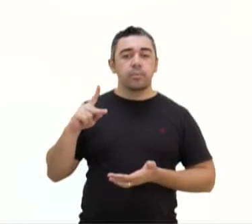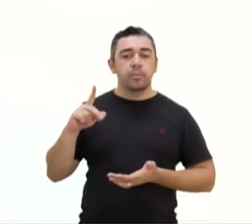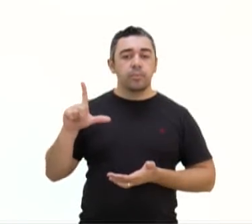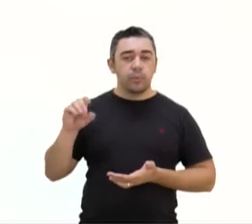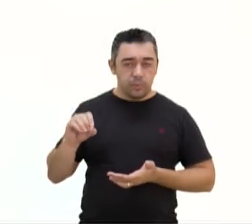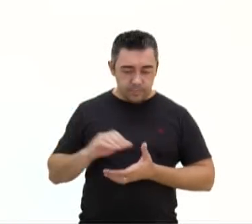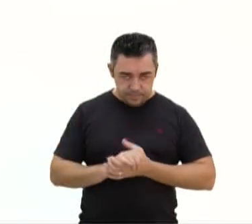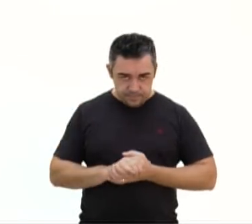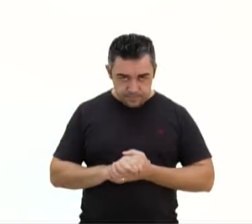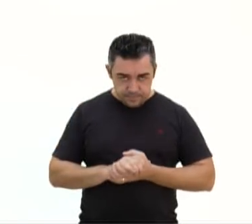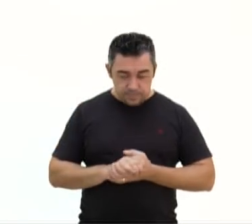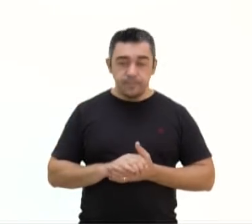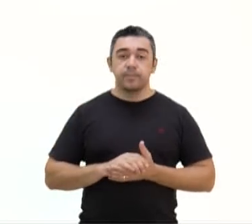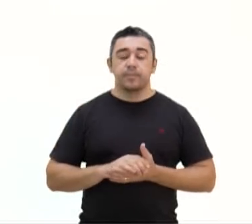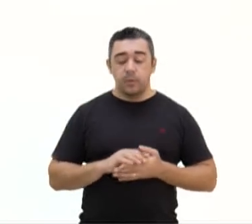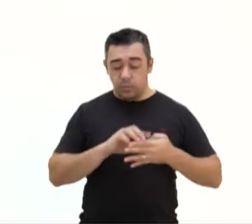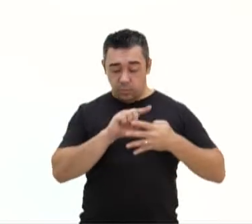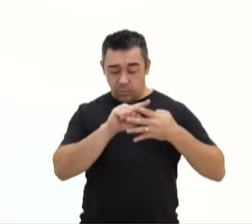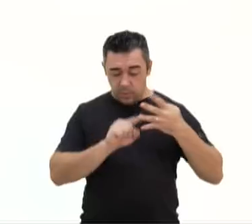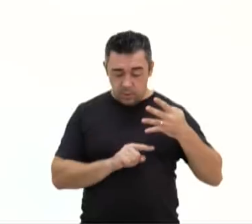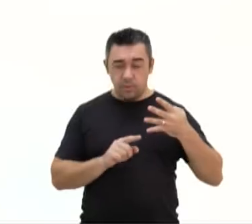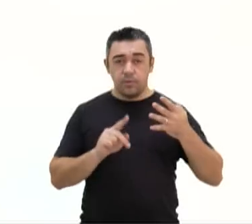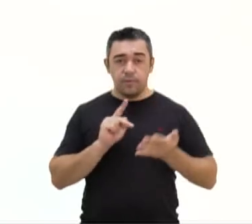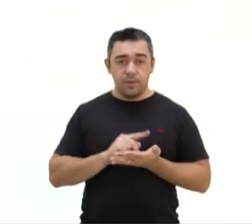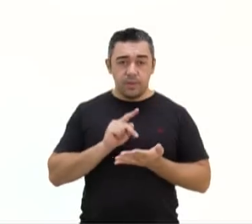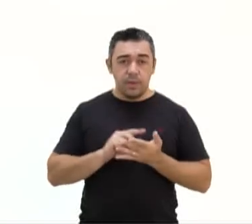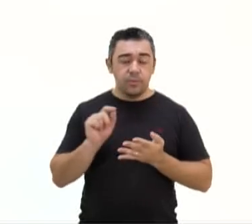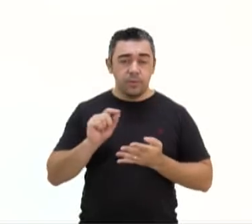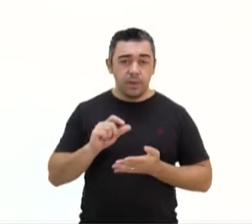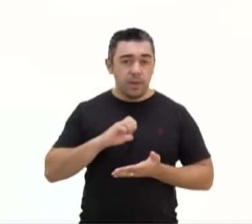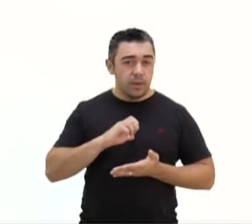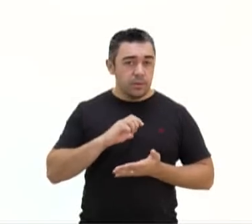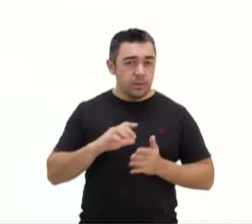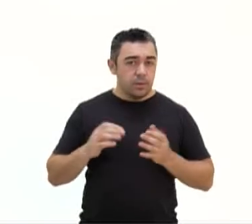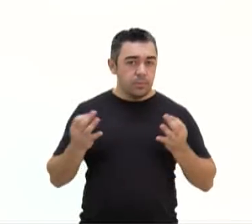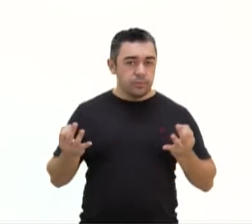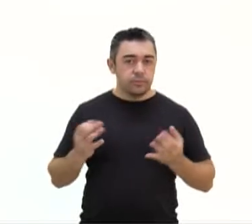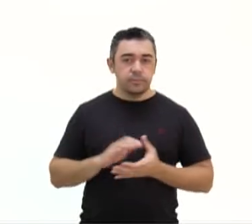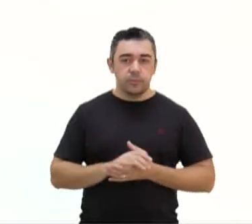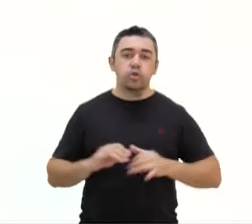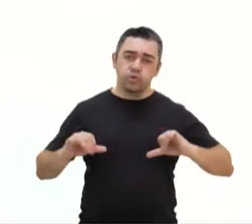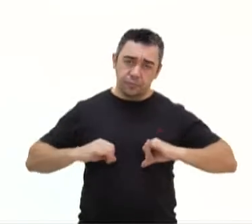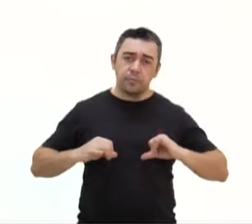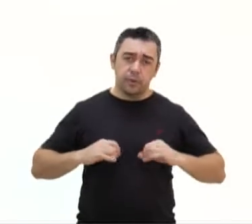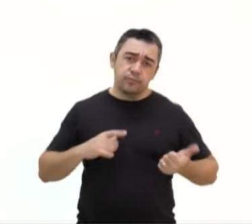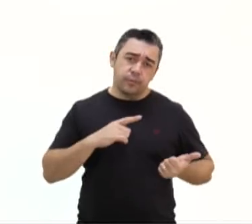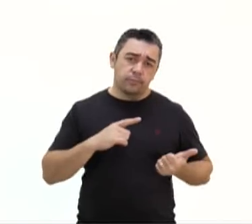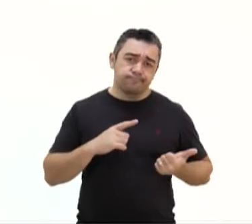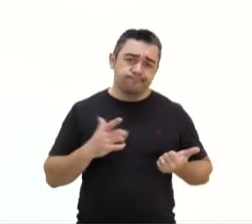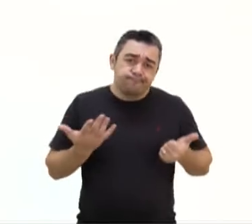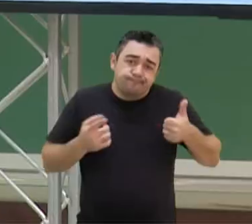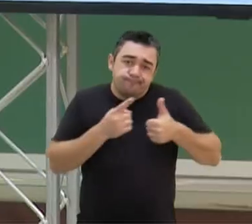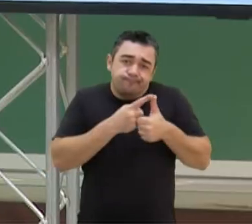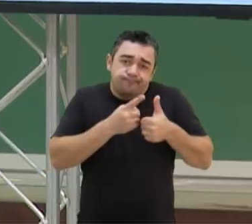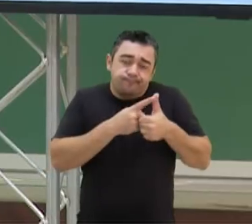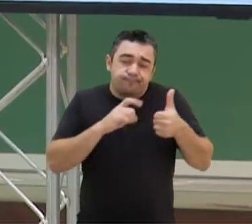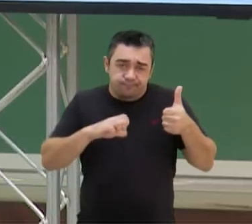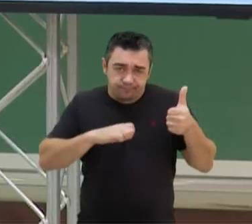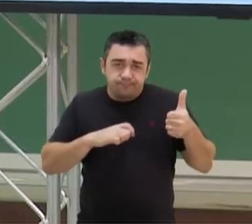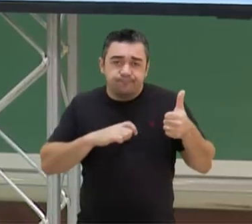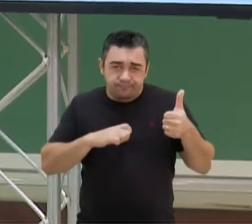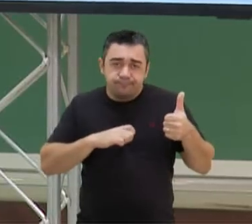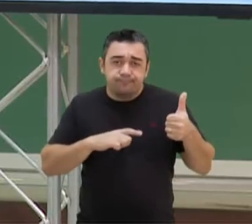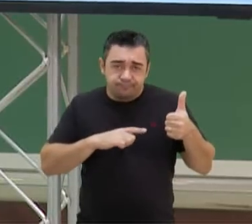agora. Então, as 4 nobres verdades, que é o princípio ético budista. Primeiro, o sofrimento existe. A gente tem que aceitar que a vida na Terra,